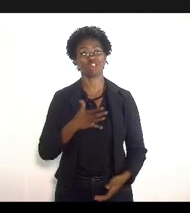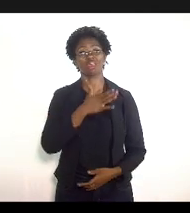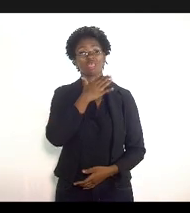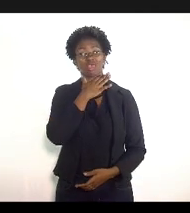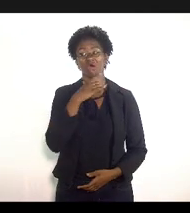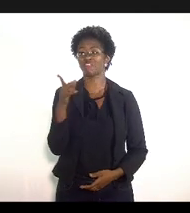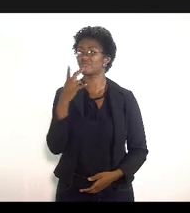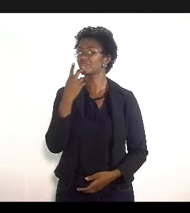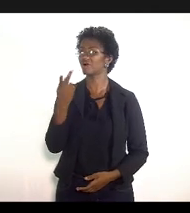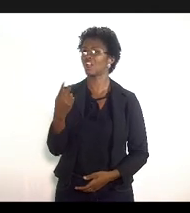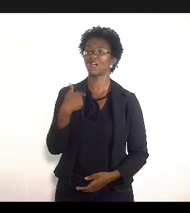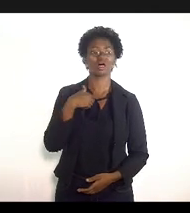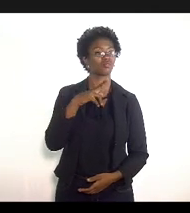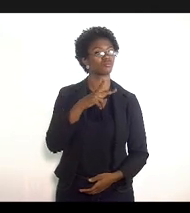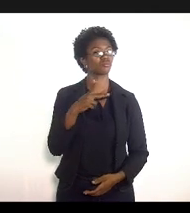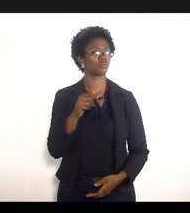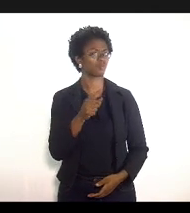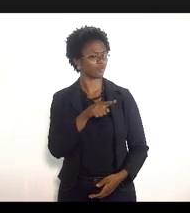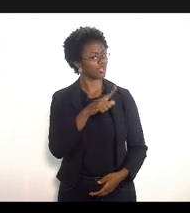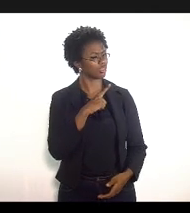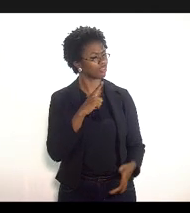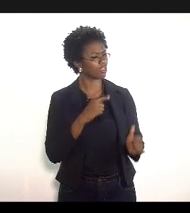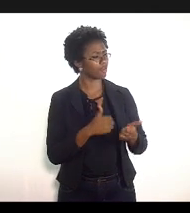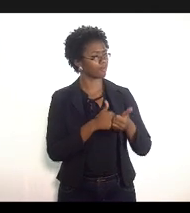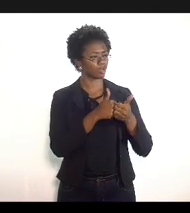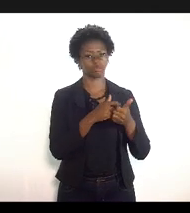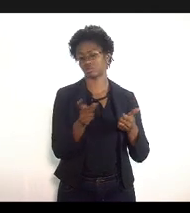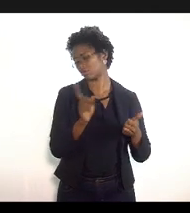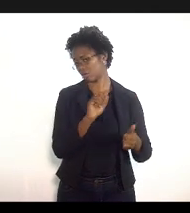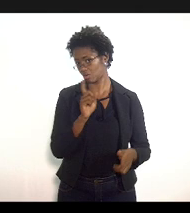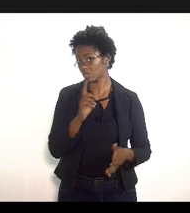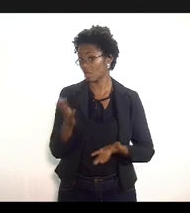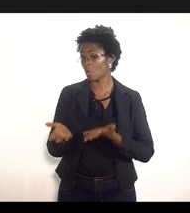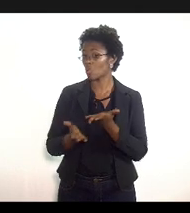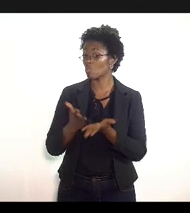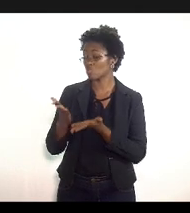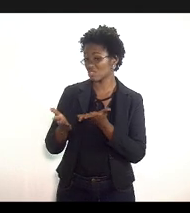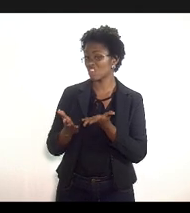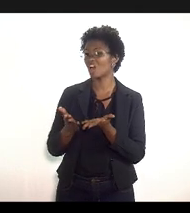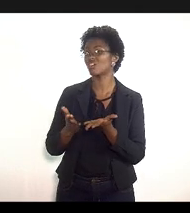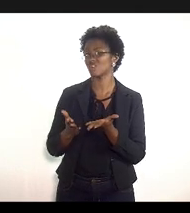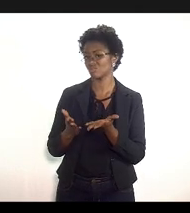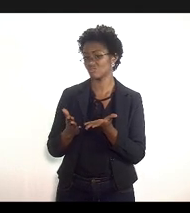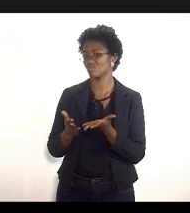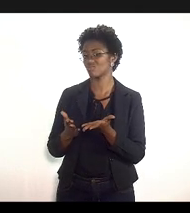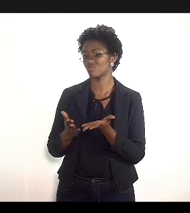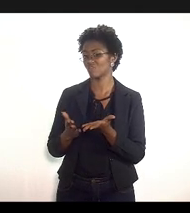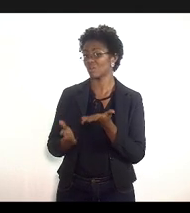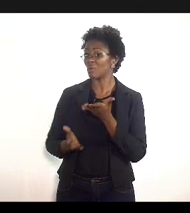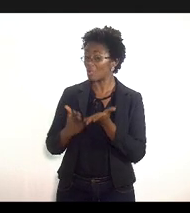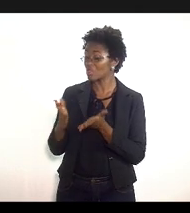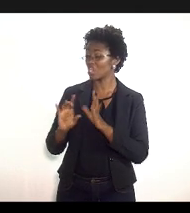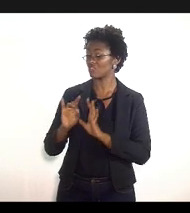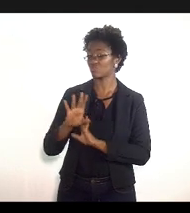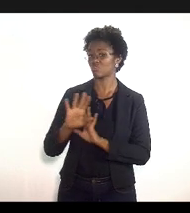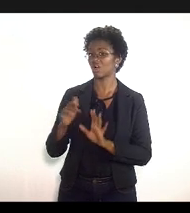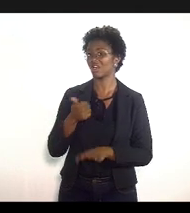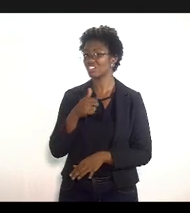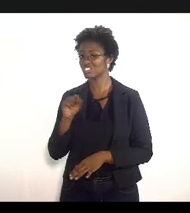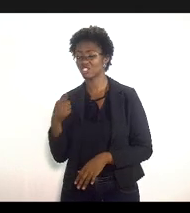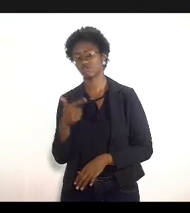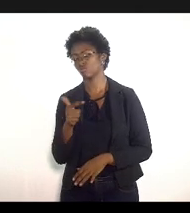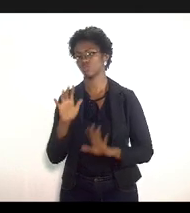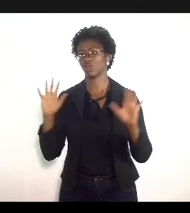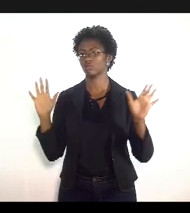o paciente está na UPA, está assistido. Não, ele está cuidado. Assim é mais do que cuidar, né? Queria dizer, em nome da